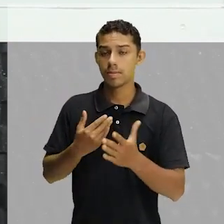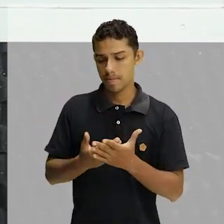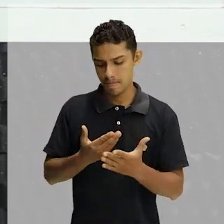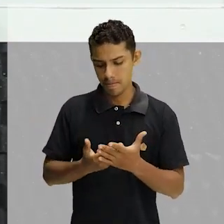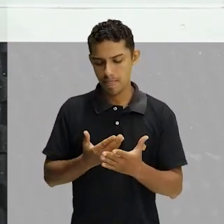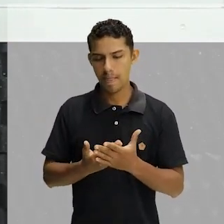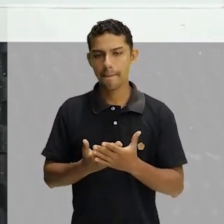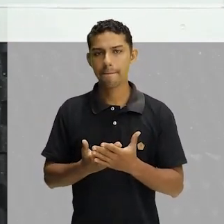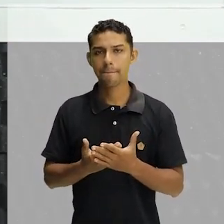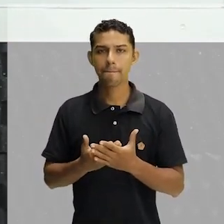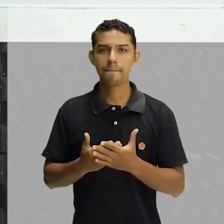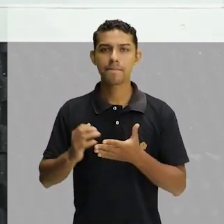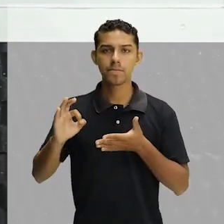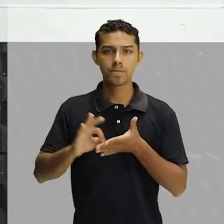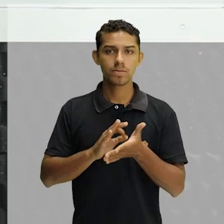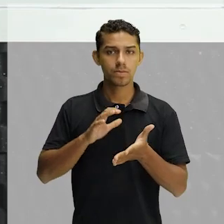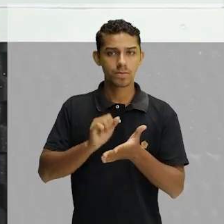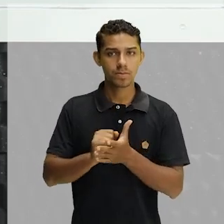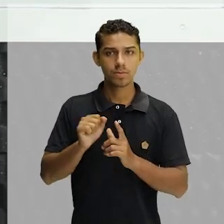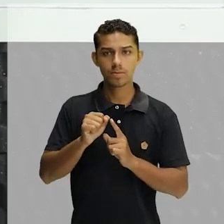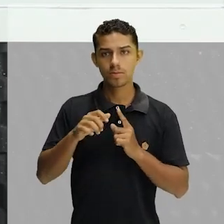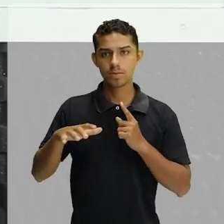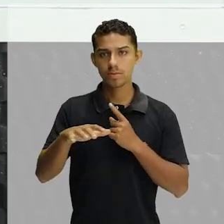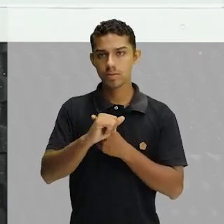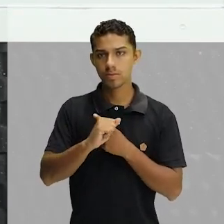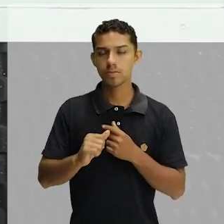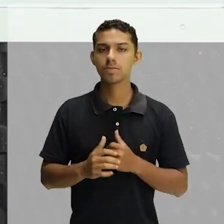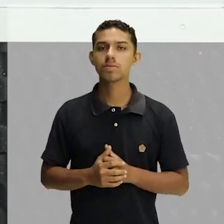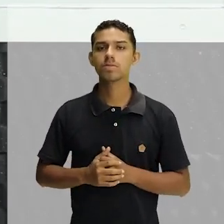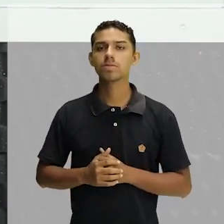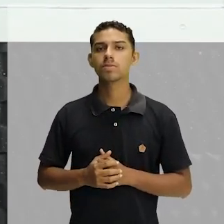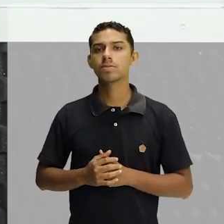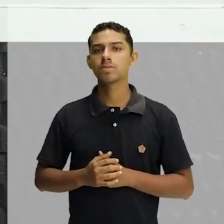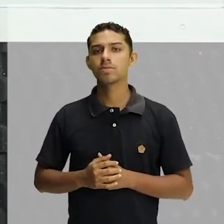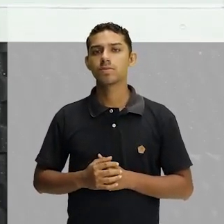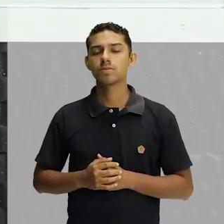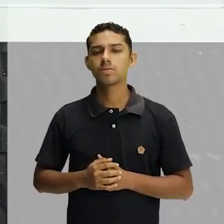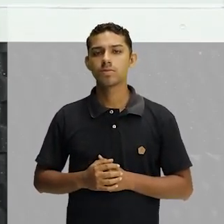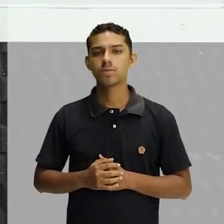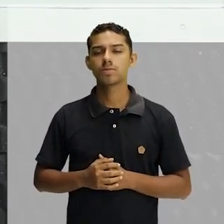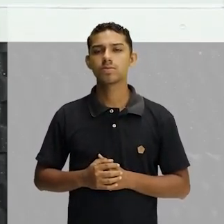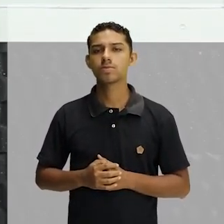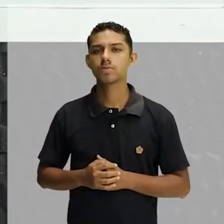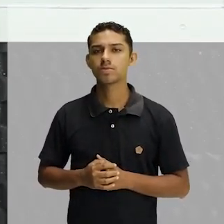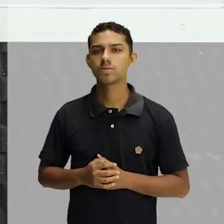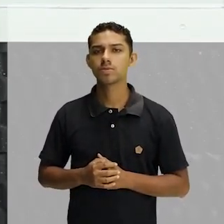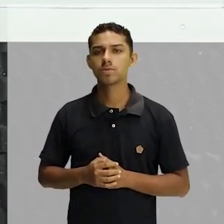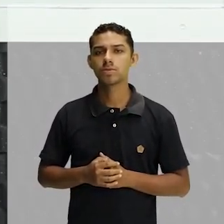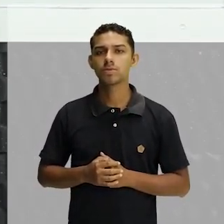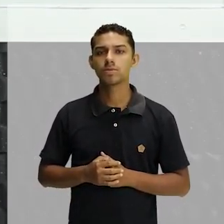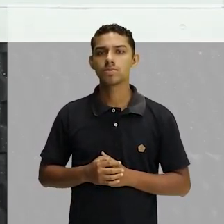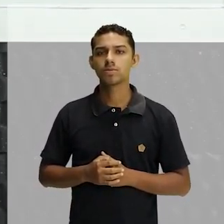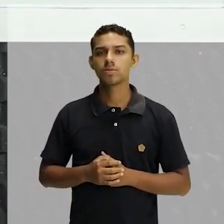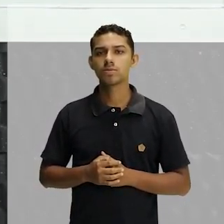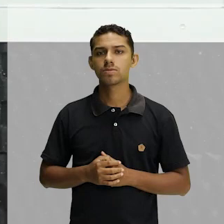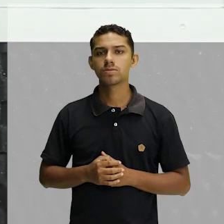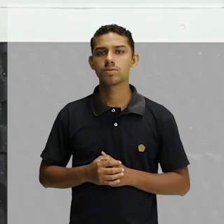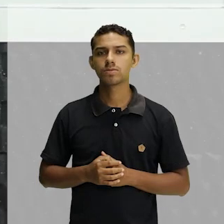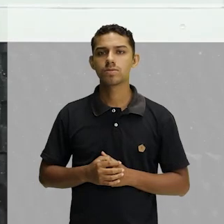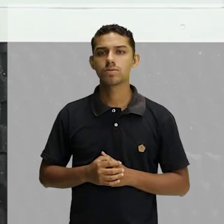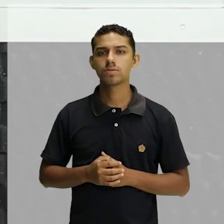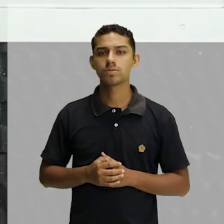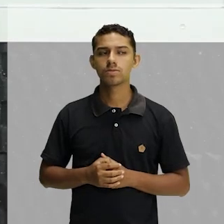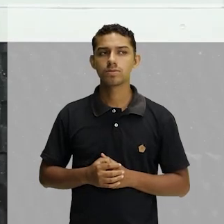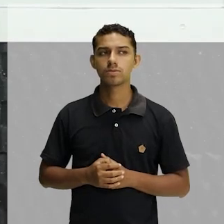a respeito do contrato social, correto? Então, veja só, nós temos o nosso amigo Hobbes. Hobbes,